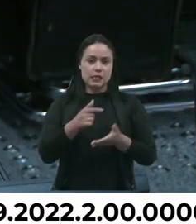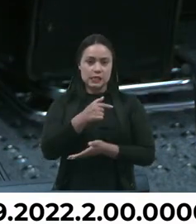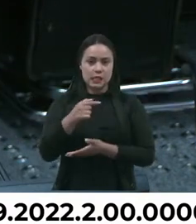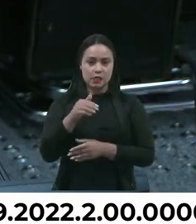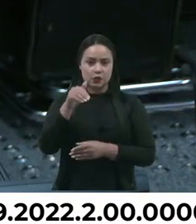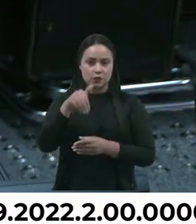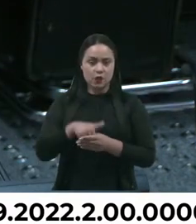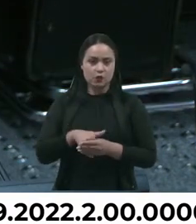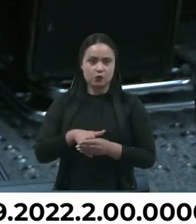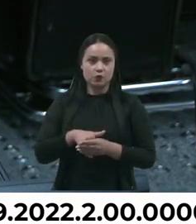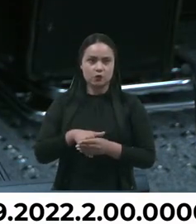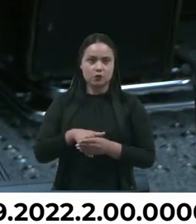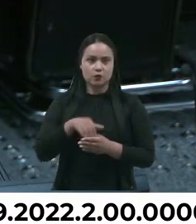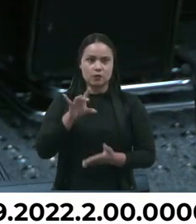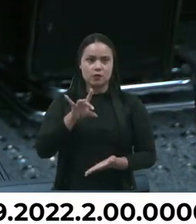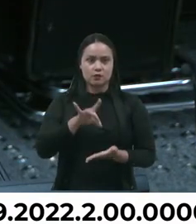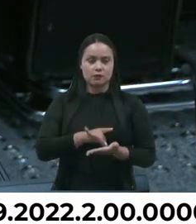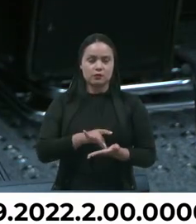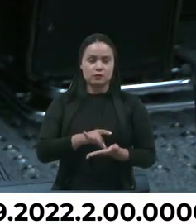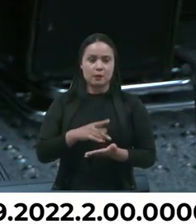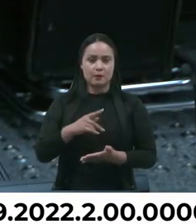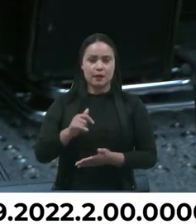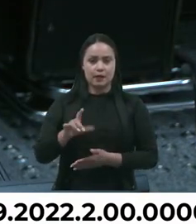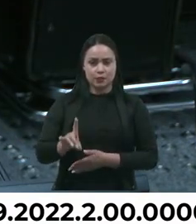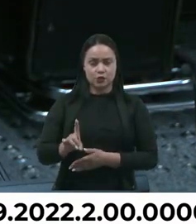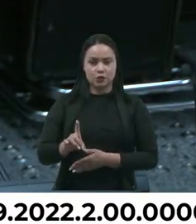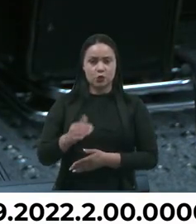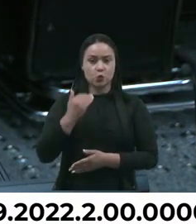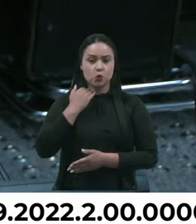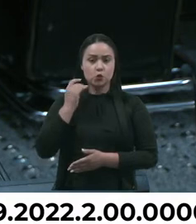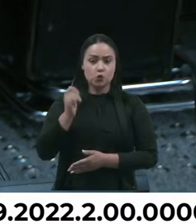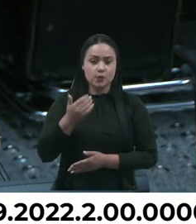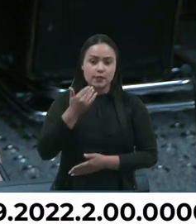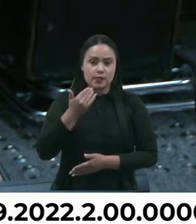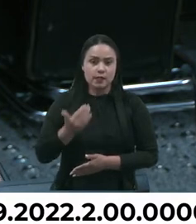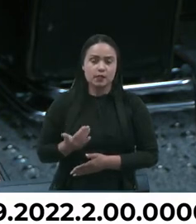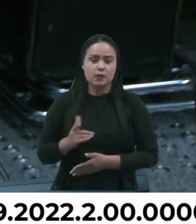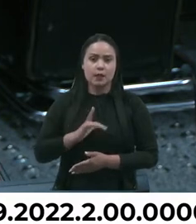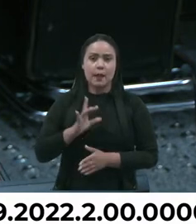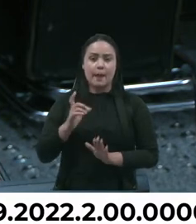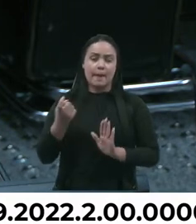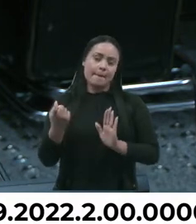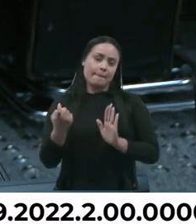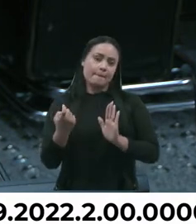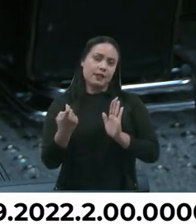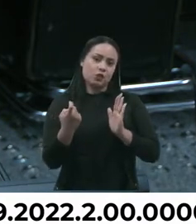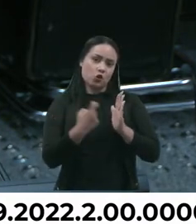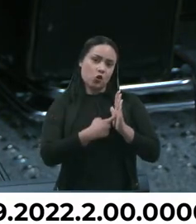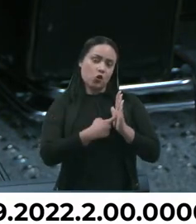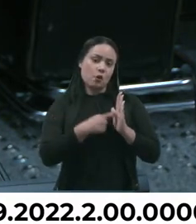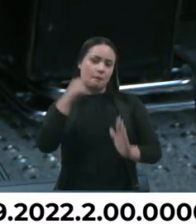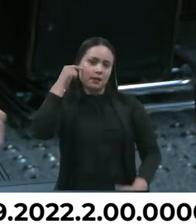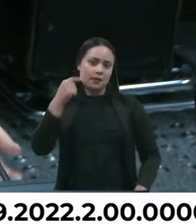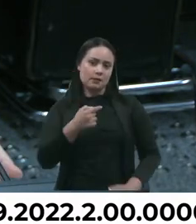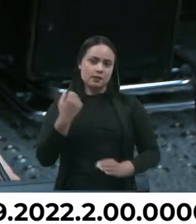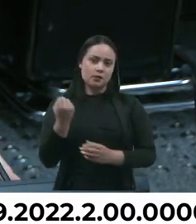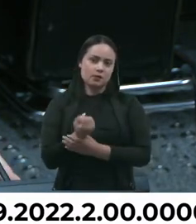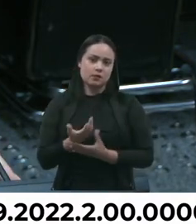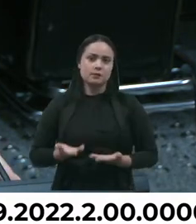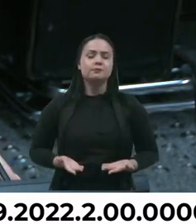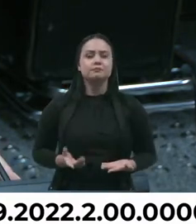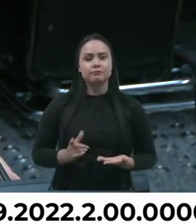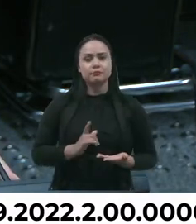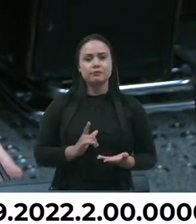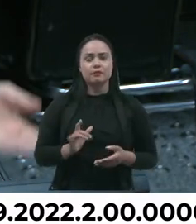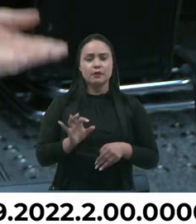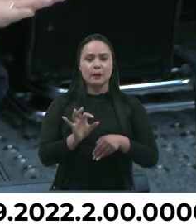7 votos pela instauração do PAD, o juiz requerido impetrou o mandado de segurança no Supremo Tribunal Federal, da relatoria do